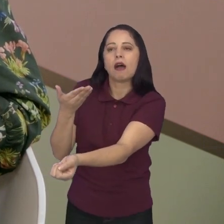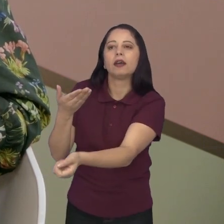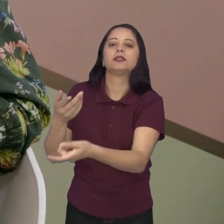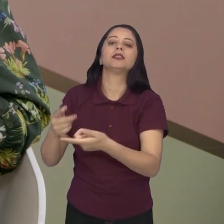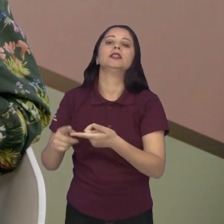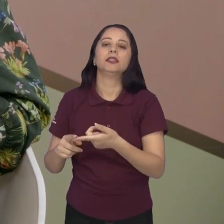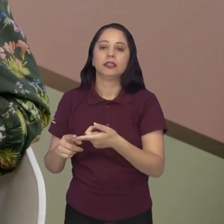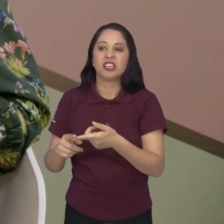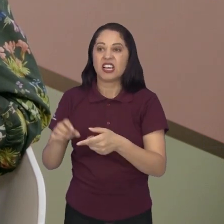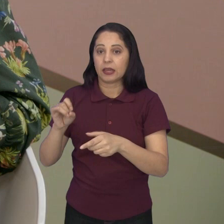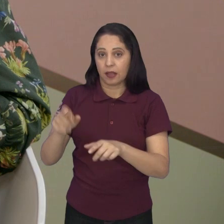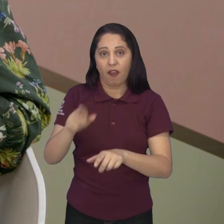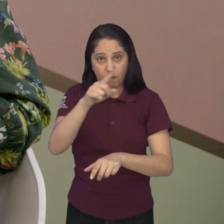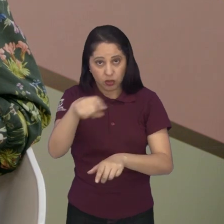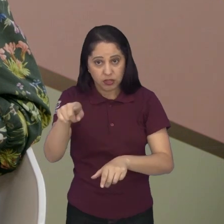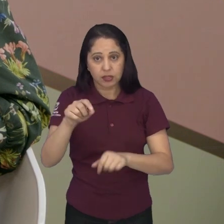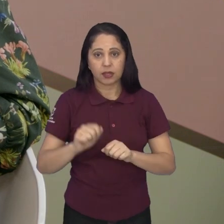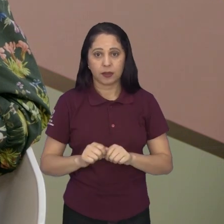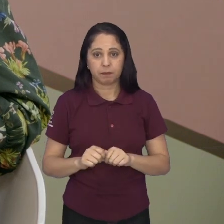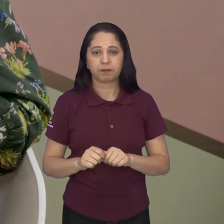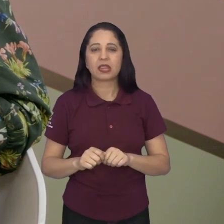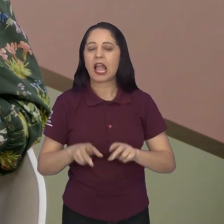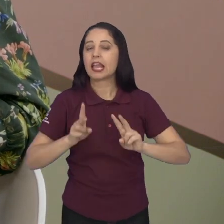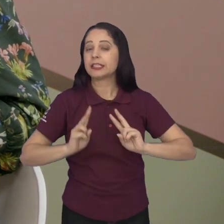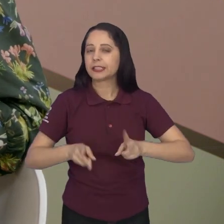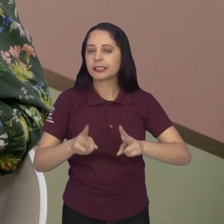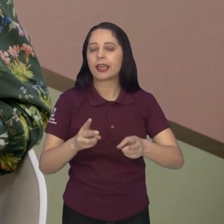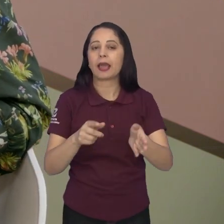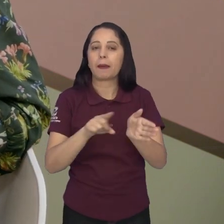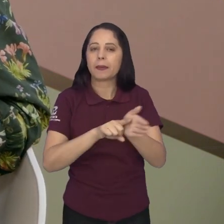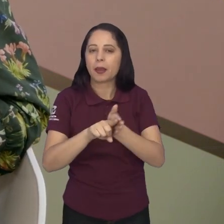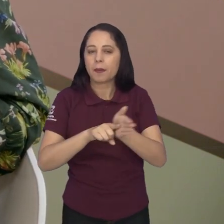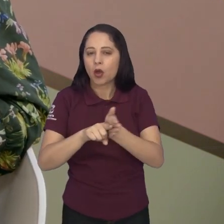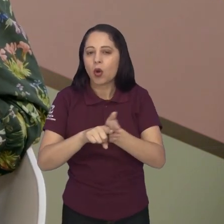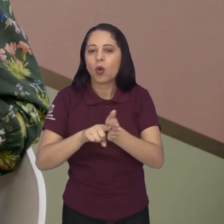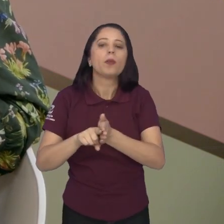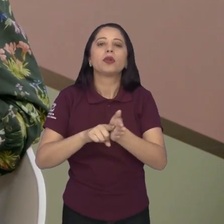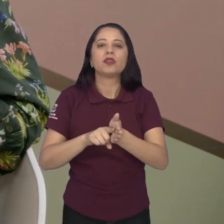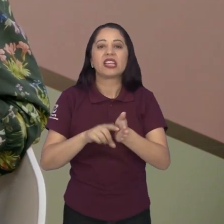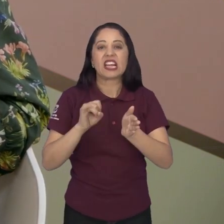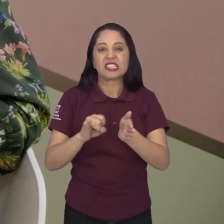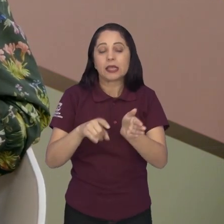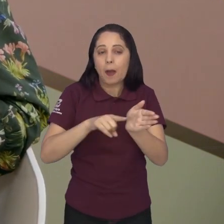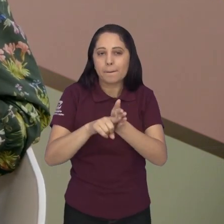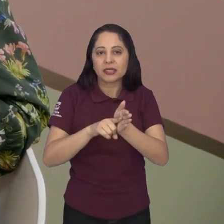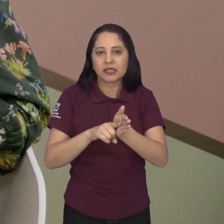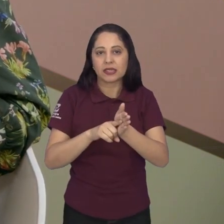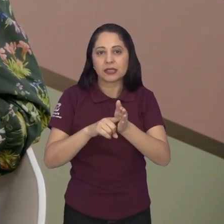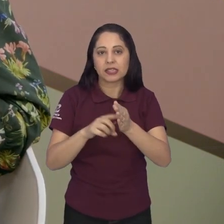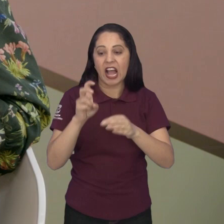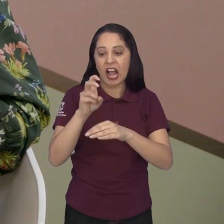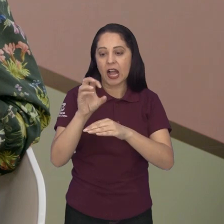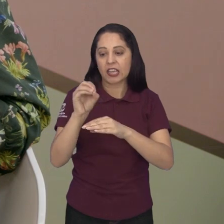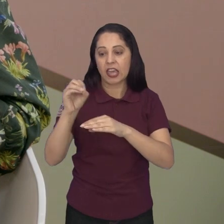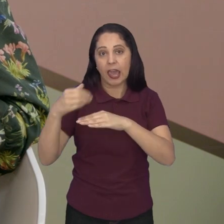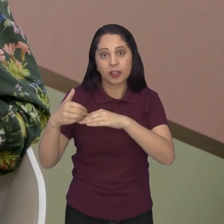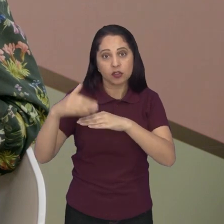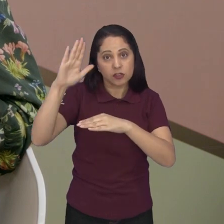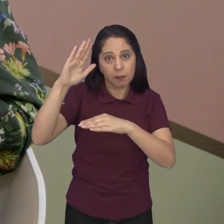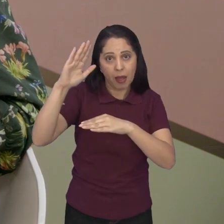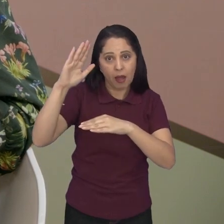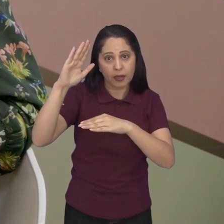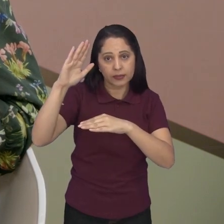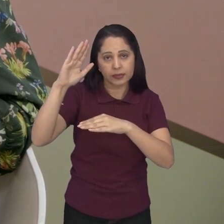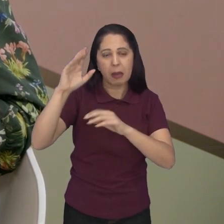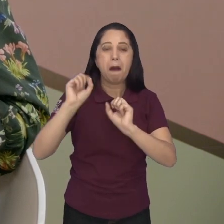triglicérides muito alto, e aí para quem está em casa, que habitualmente faz esse exame, triglicérides acima de 500, normalmente isso tem um